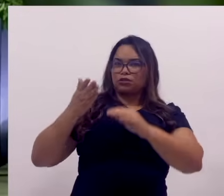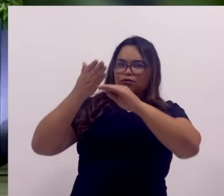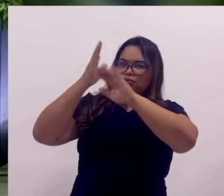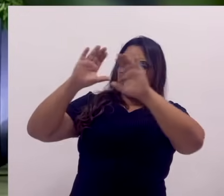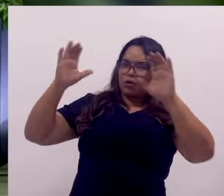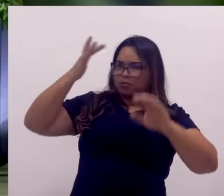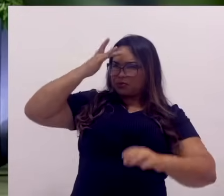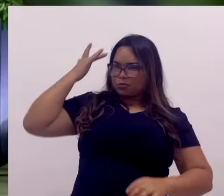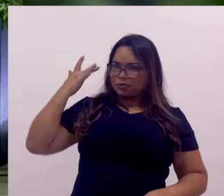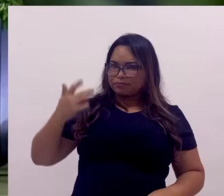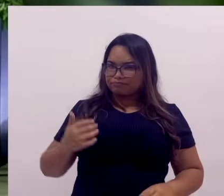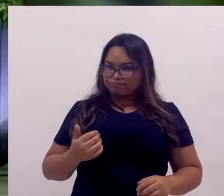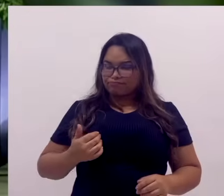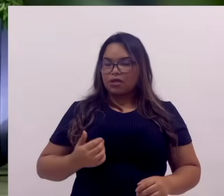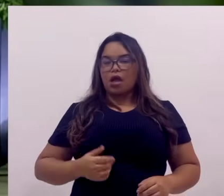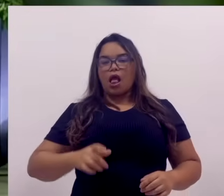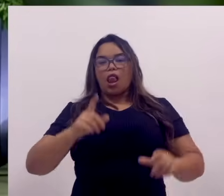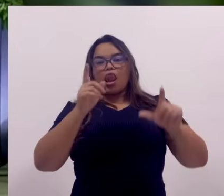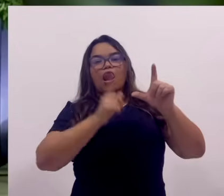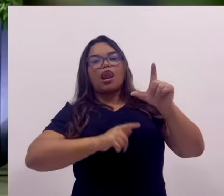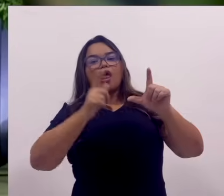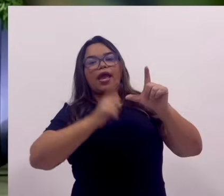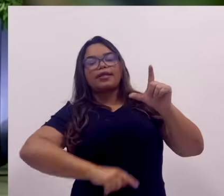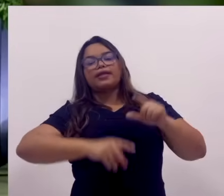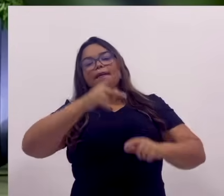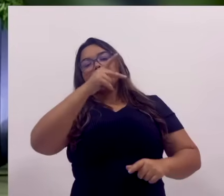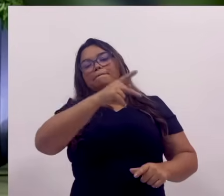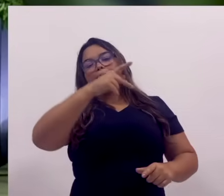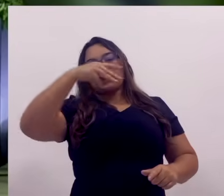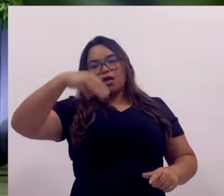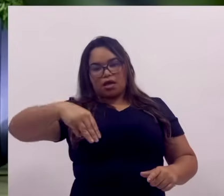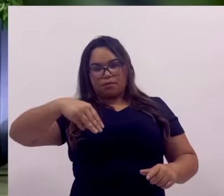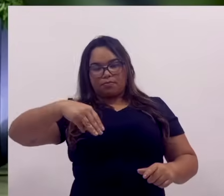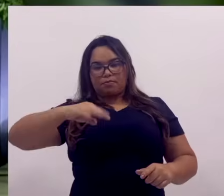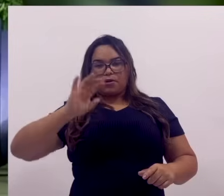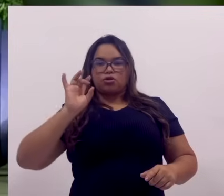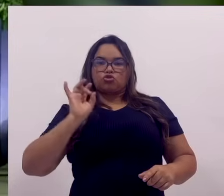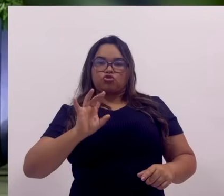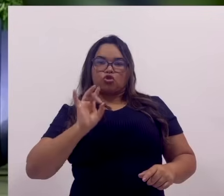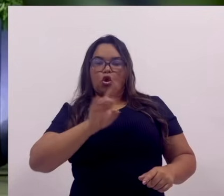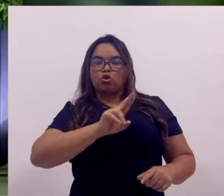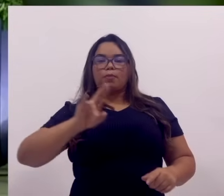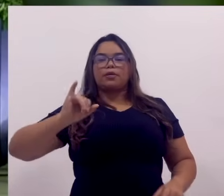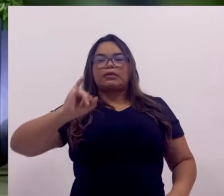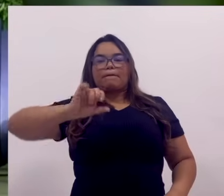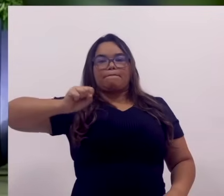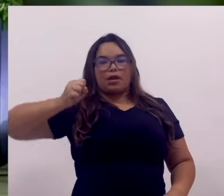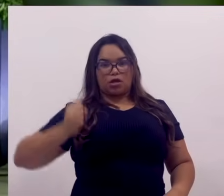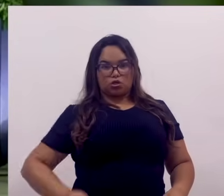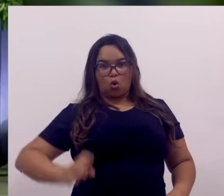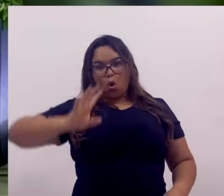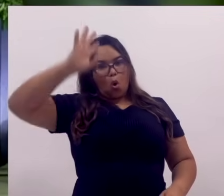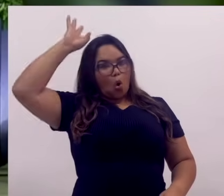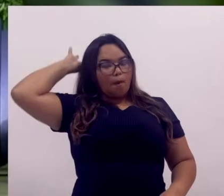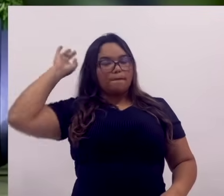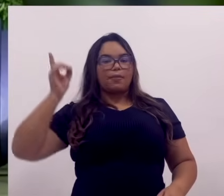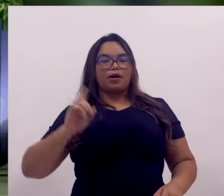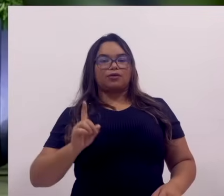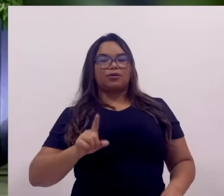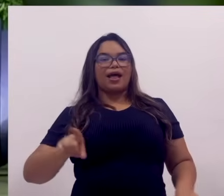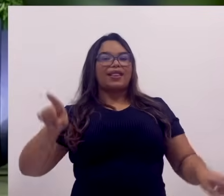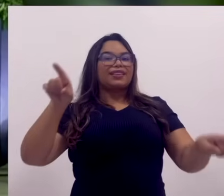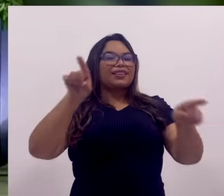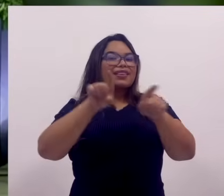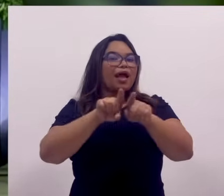PM não se encontram apenas após os nomes dos imperadores romanos, senão também relacionadas ao nome de quem?